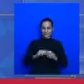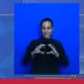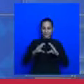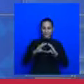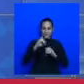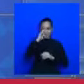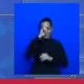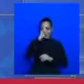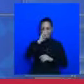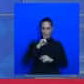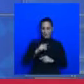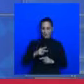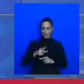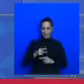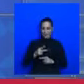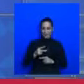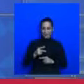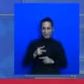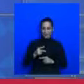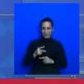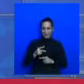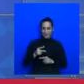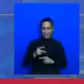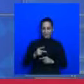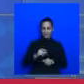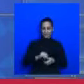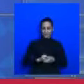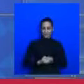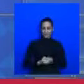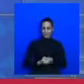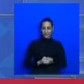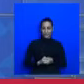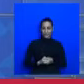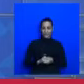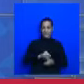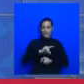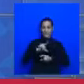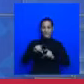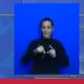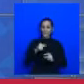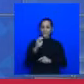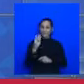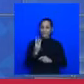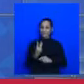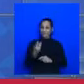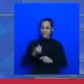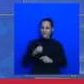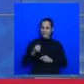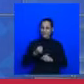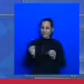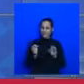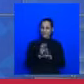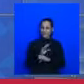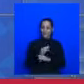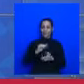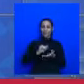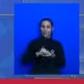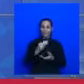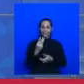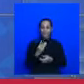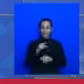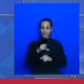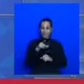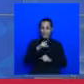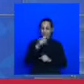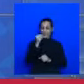Bola amarela, número 12. Amarela, 12. Foram sorteados 3 números. Faltam 3.